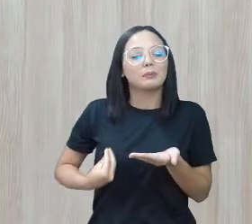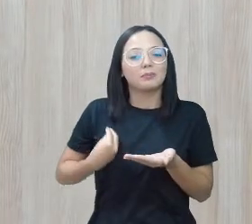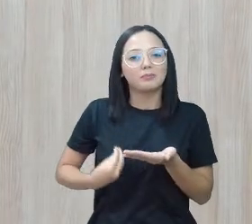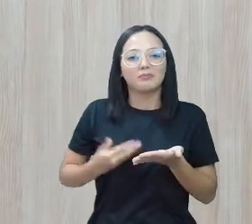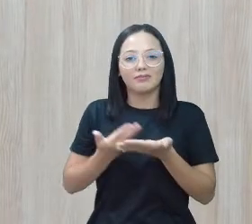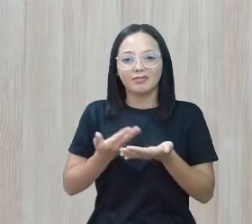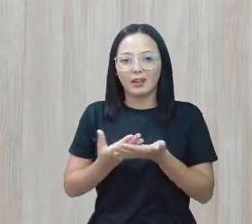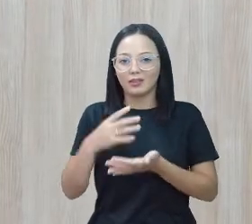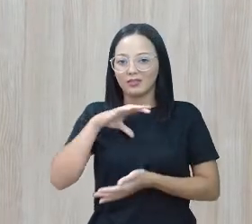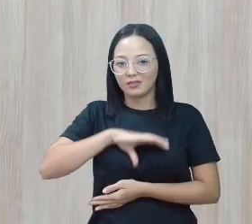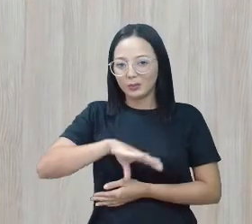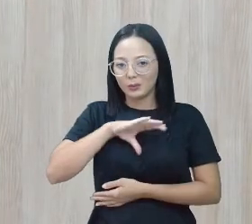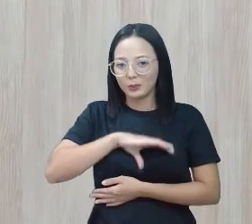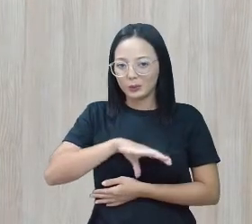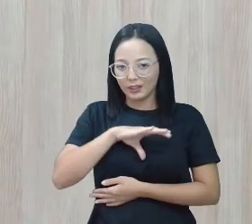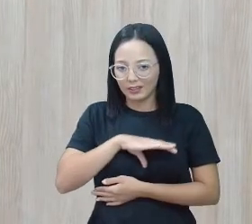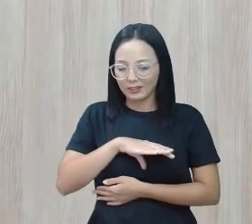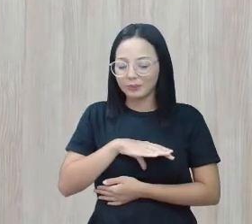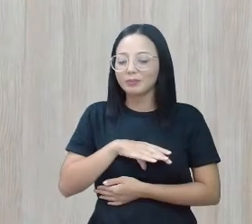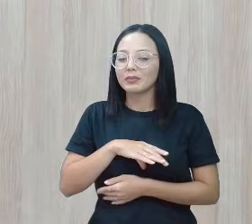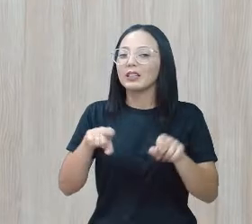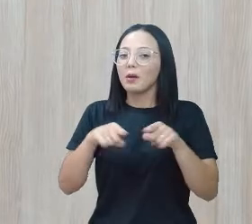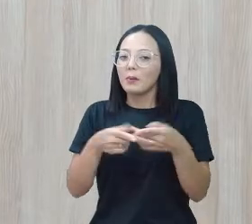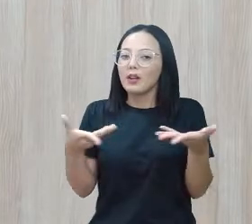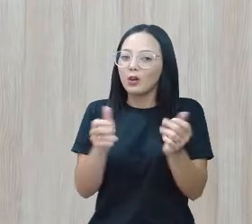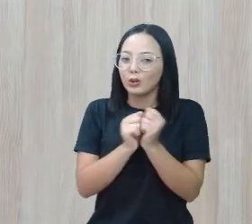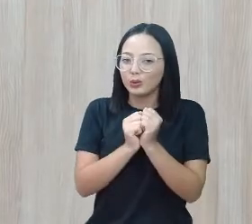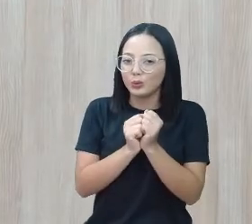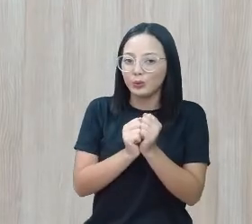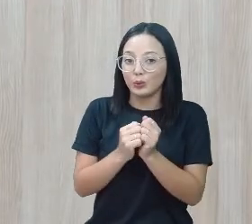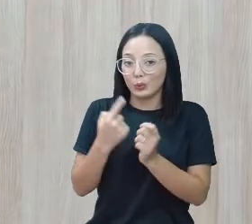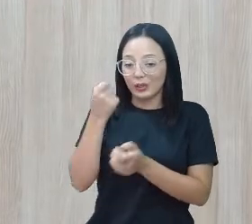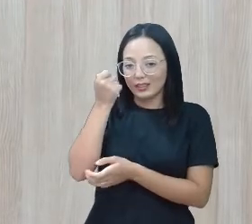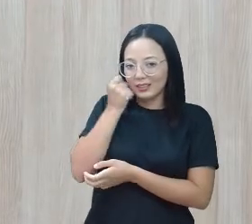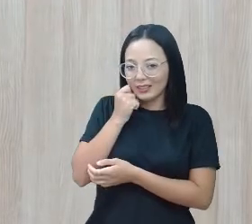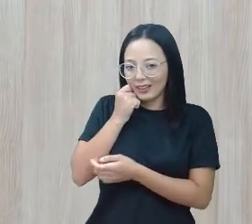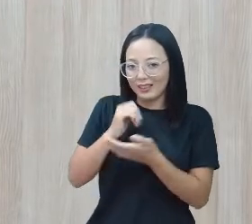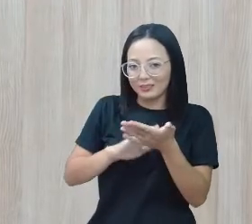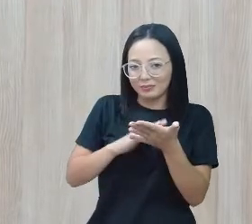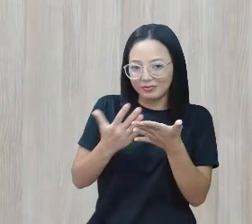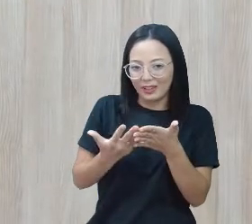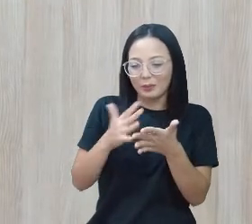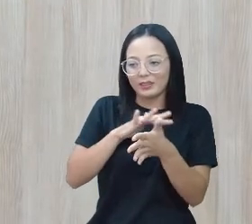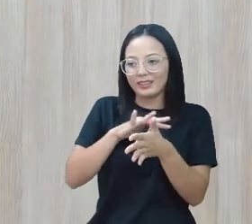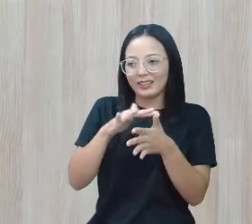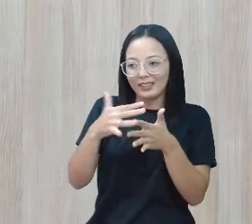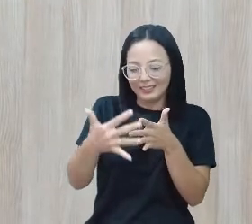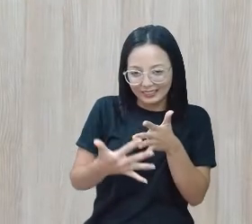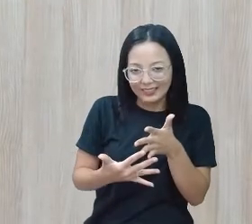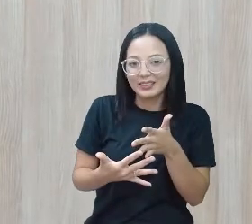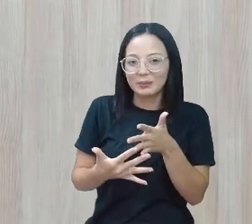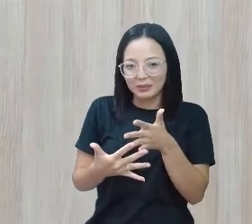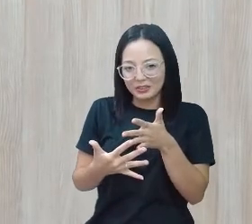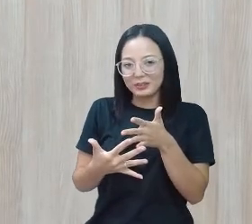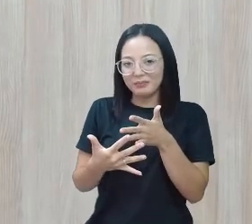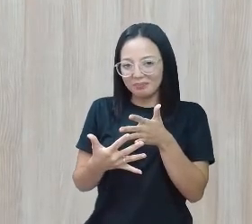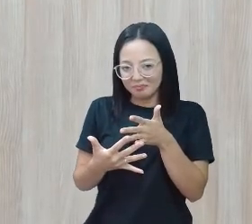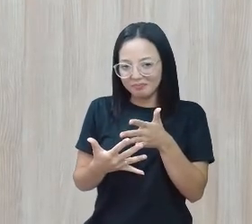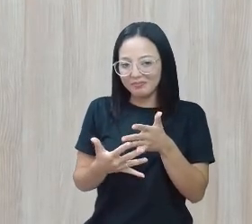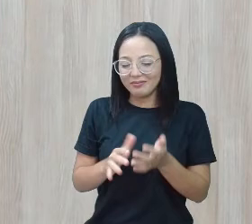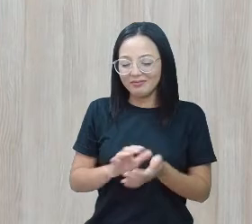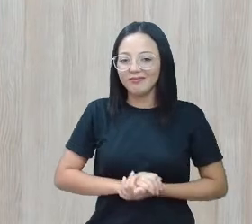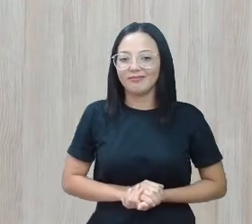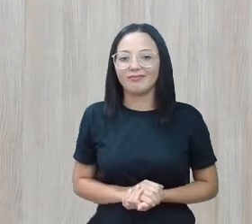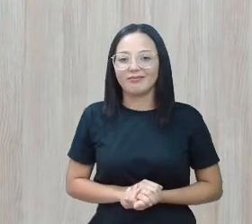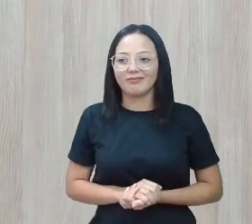aula de língua portuguesa. Eu tenho o privilégio de estar aqui com a Adriele, a nossa intérprete de Libras e